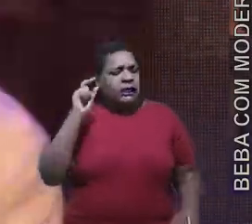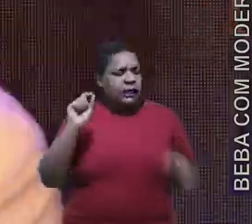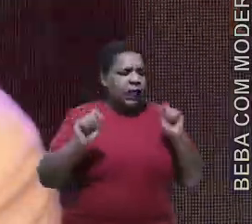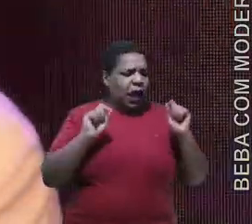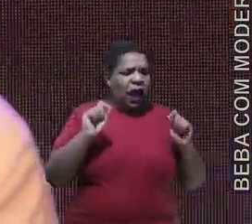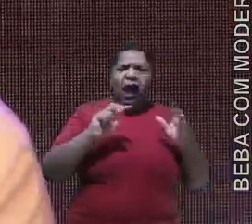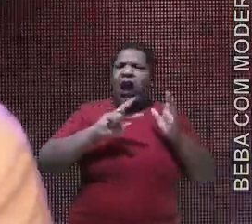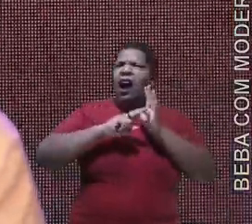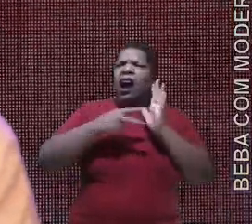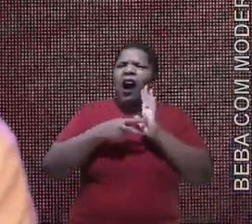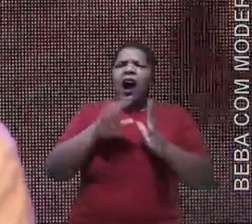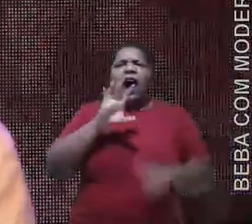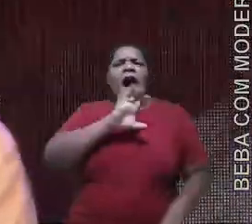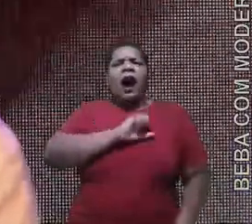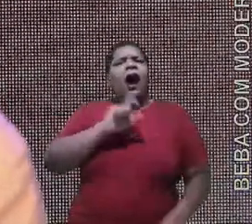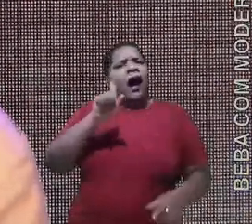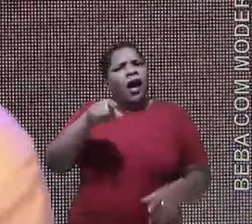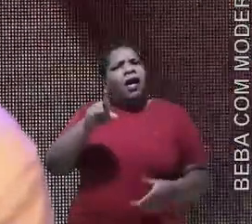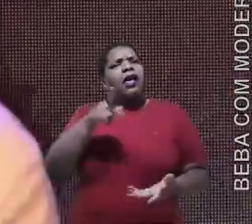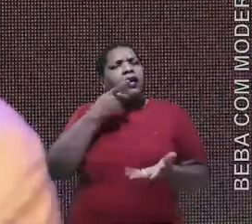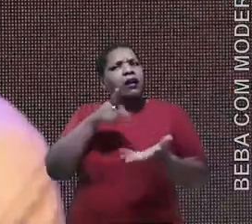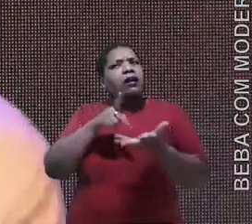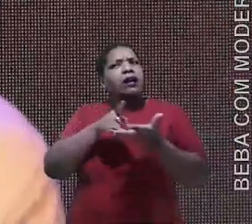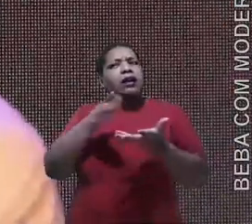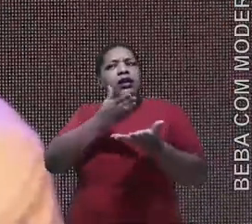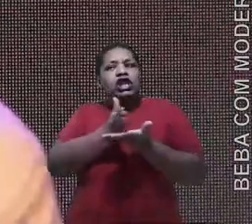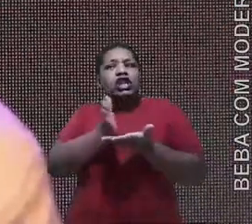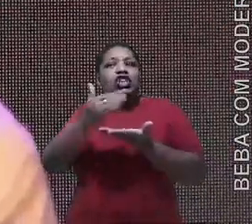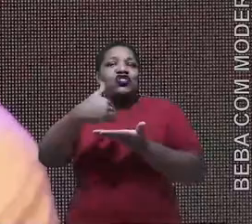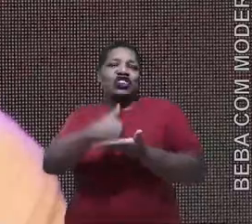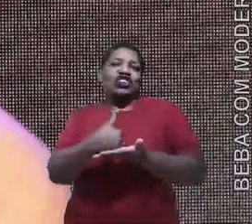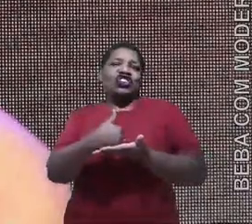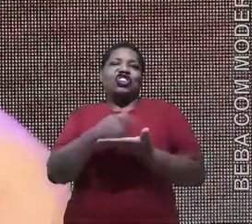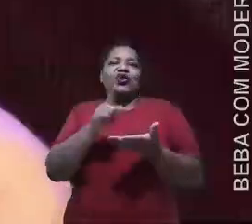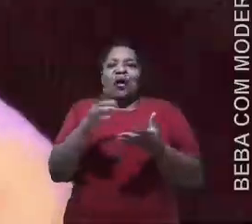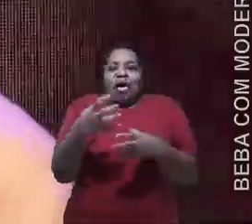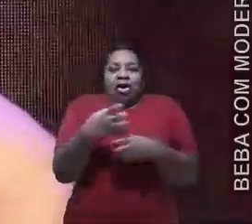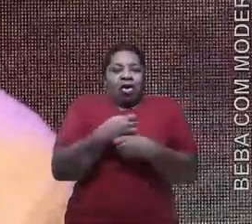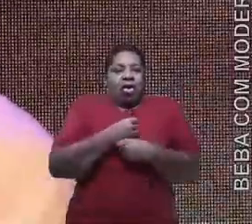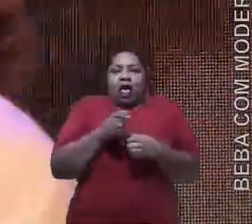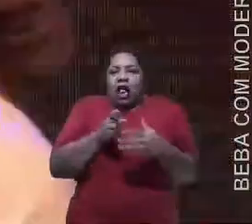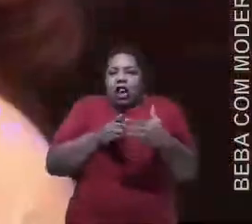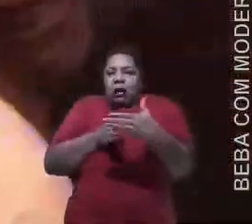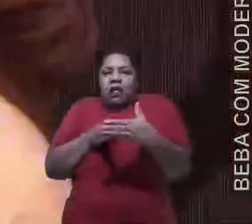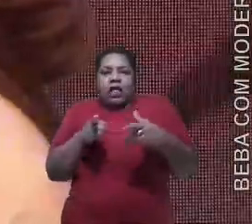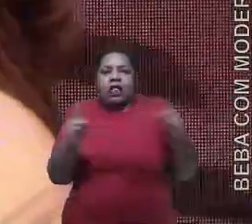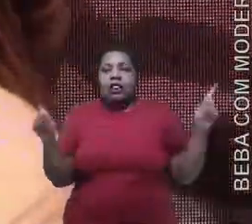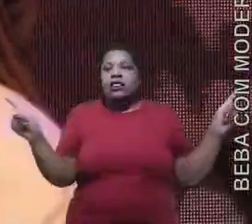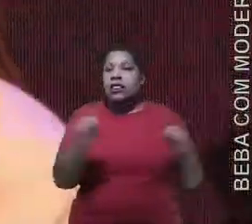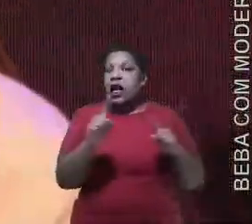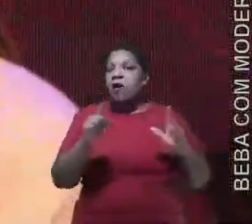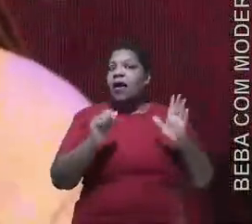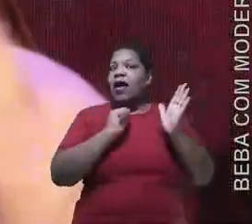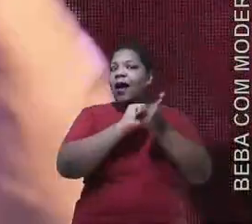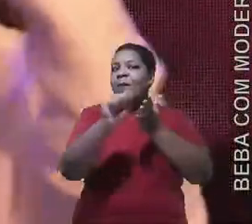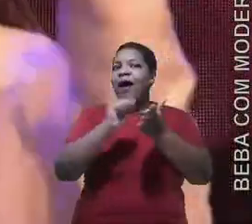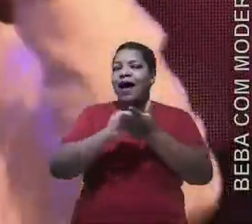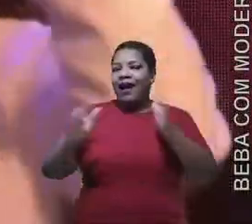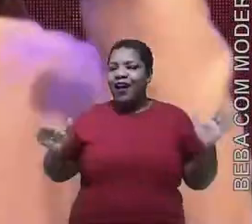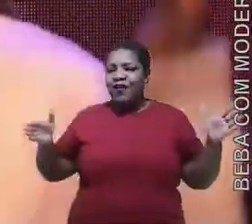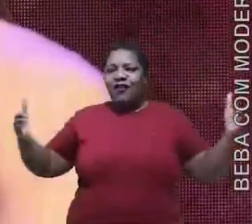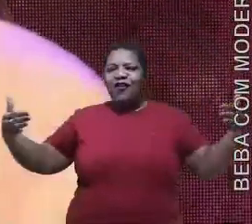as manobras muito inteligente de sabotar O que que a gente compreende enquanto Amor Em Nome do Amor é que as pessoas